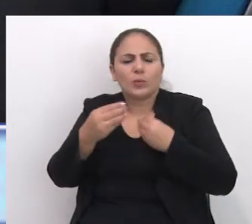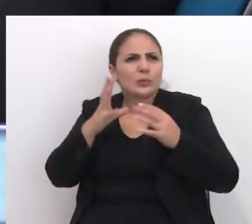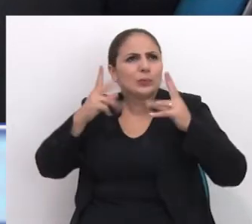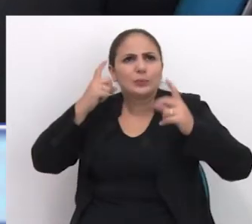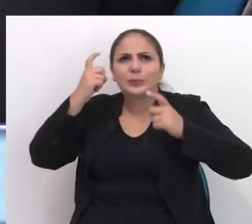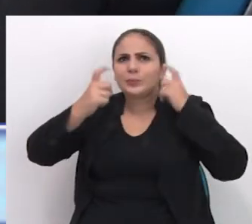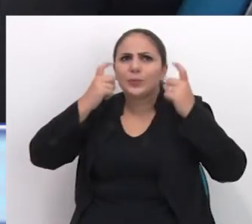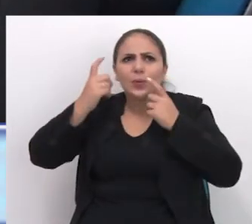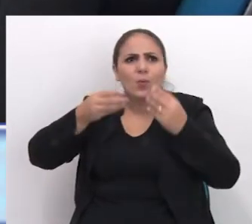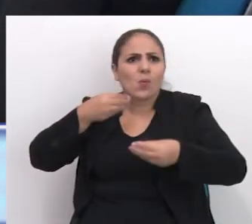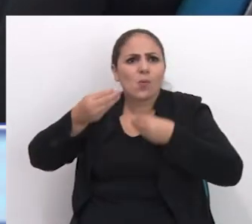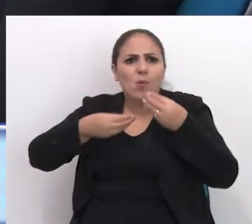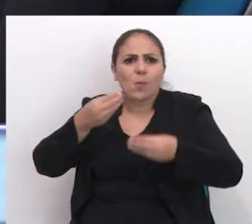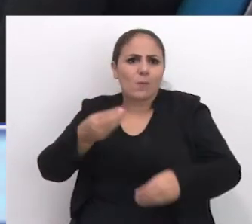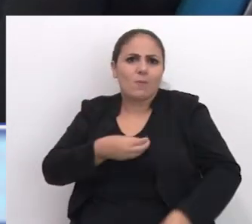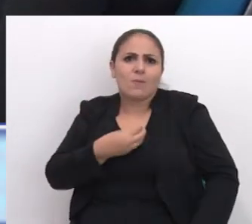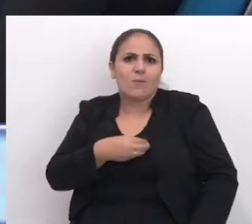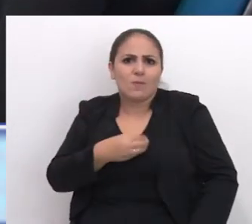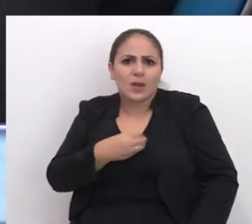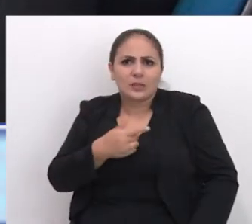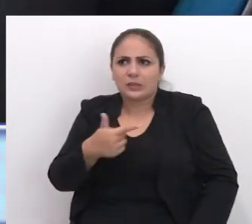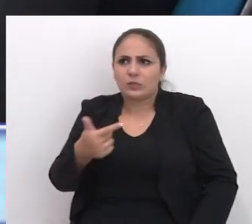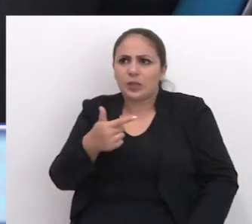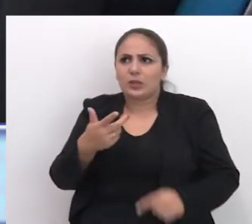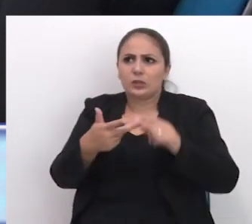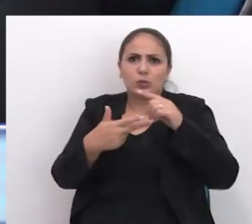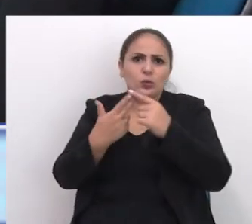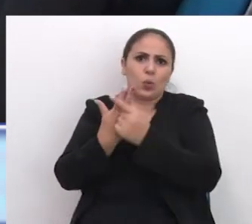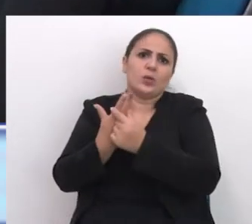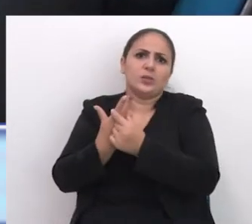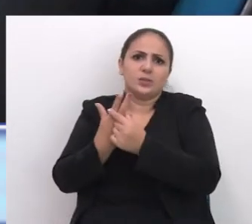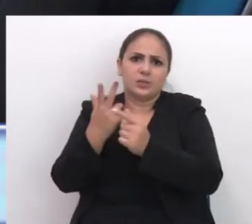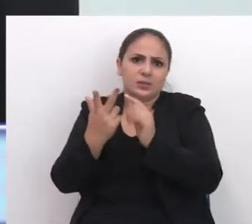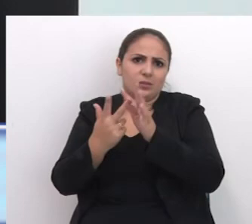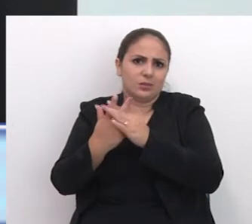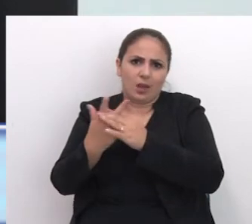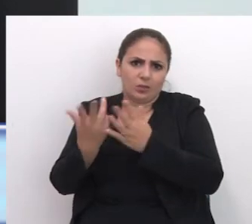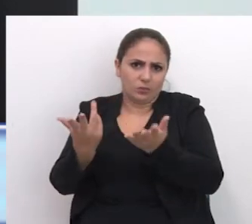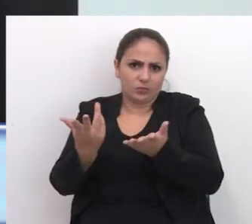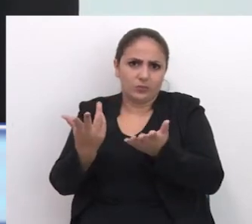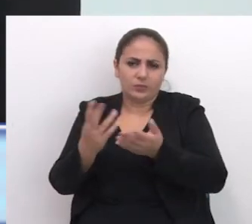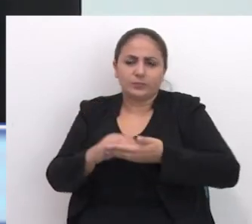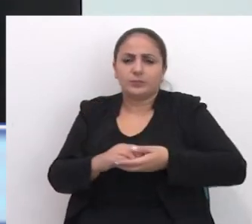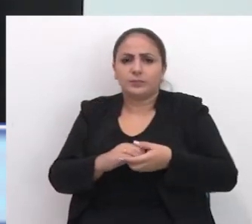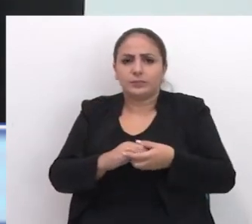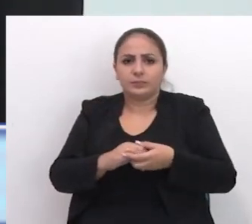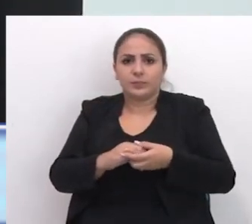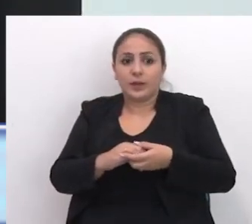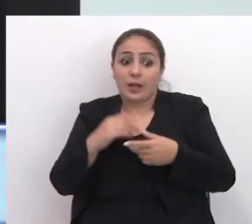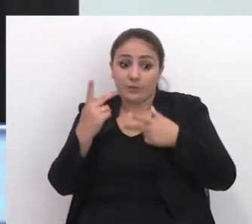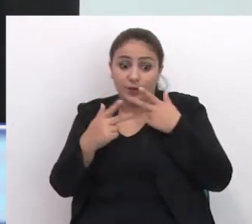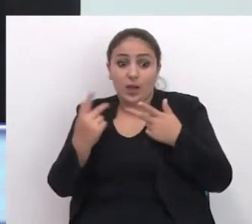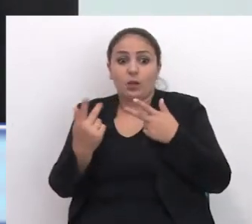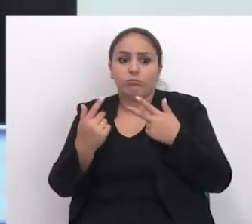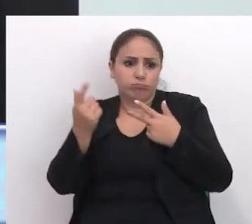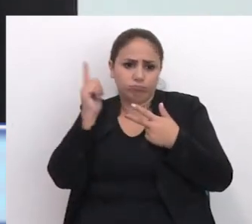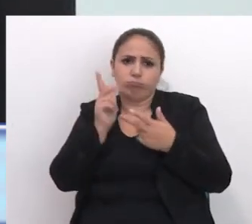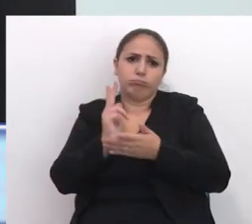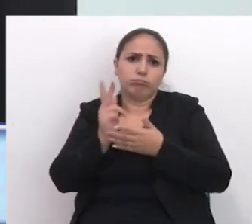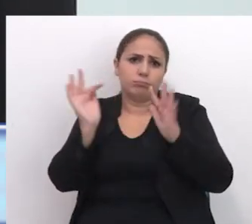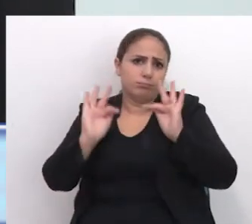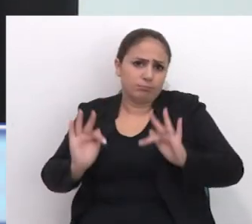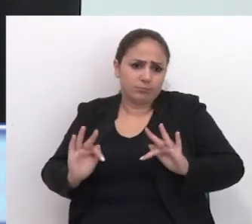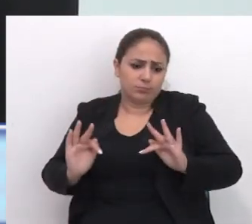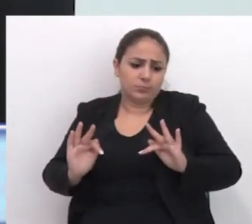mundo se preocupava, né? Como que ela ia viver sem aqueles dois dedos, né? Então, que ela disse que ela ia ser